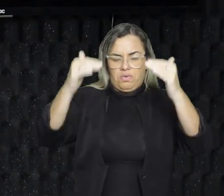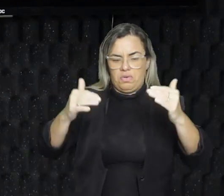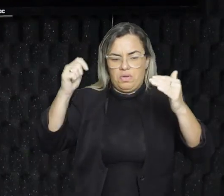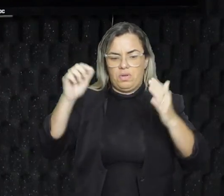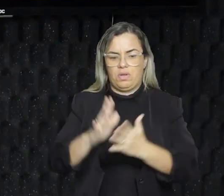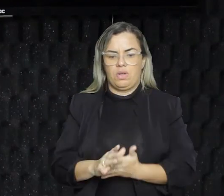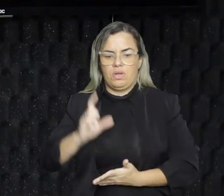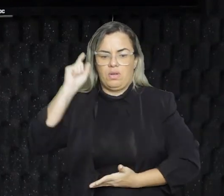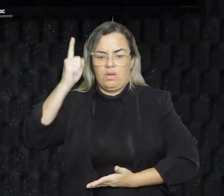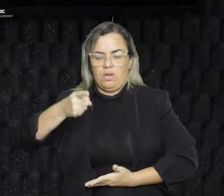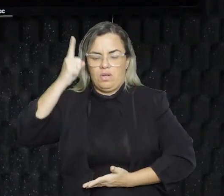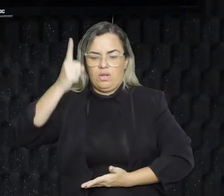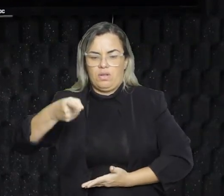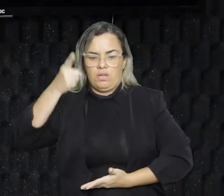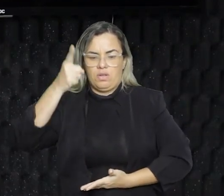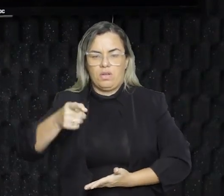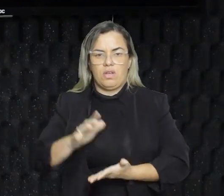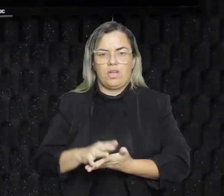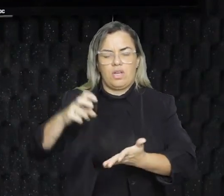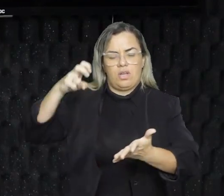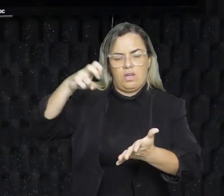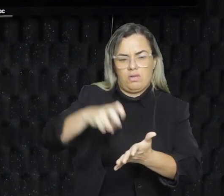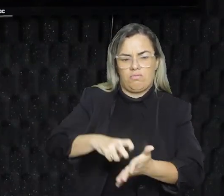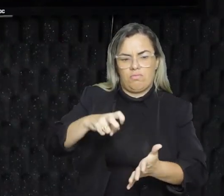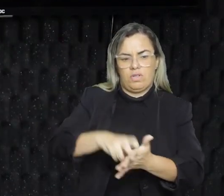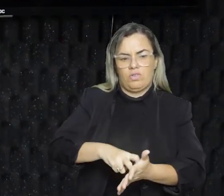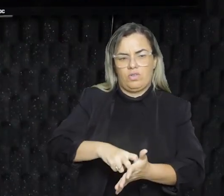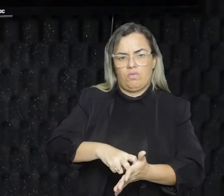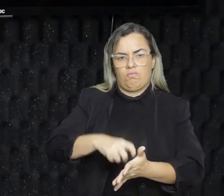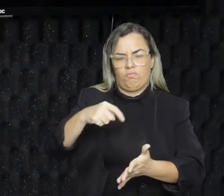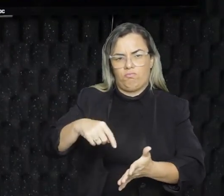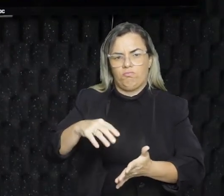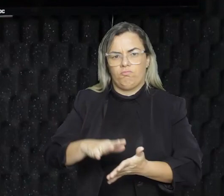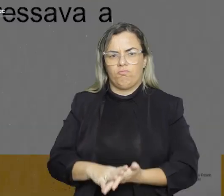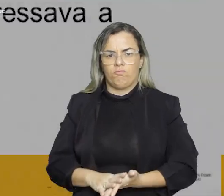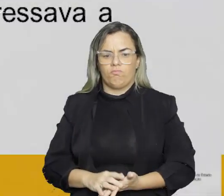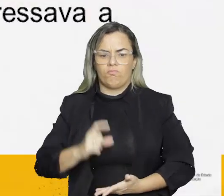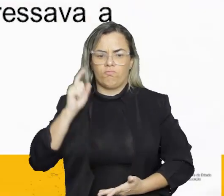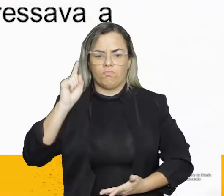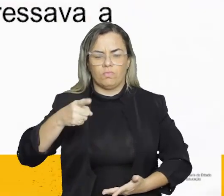esta ordem, eram aplicados severos castigos.